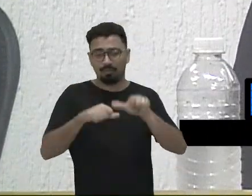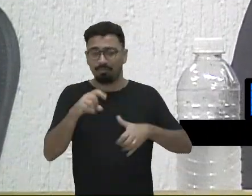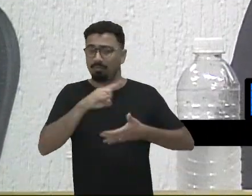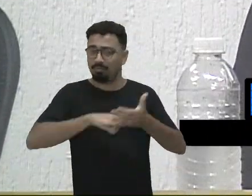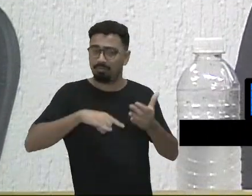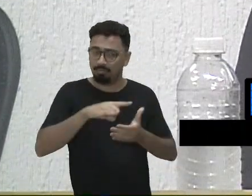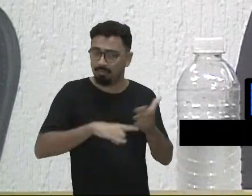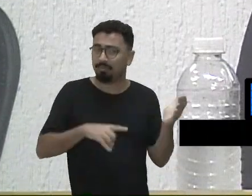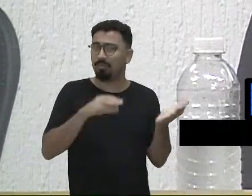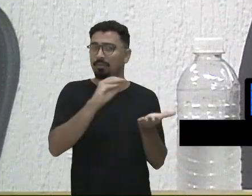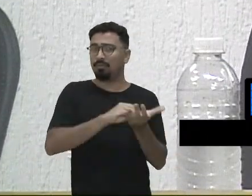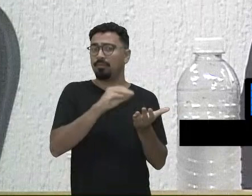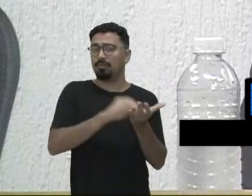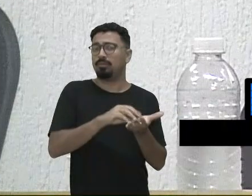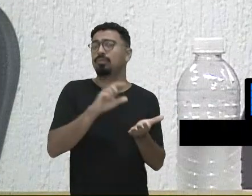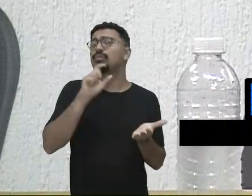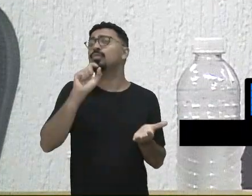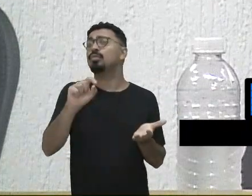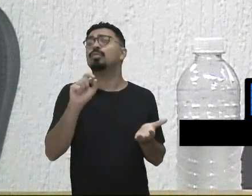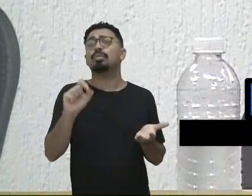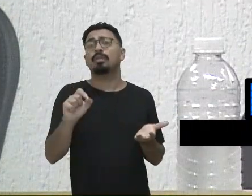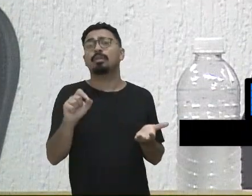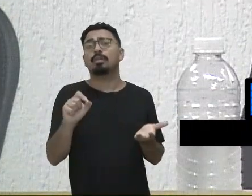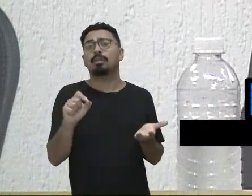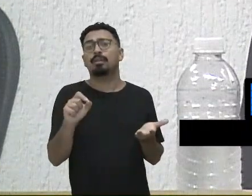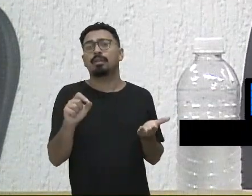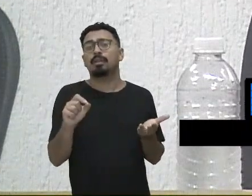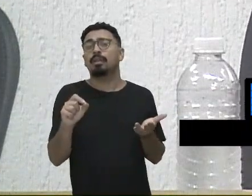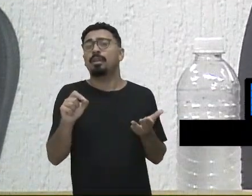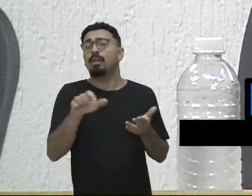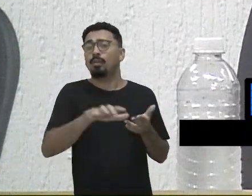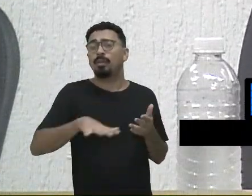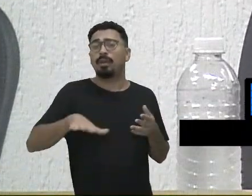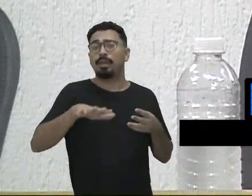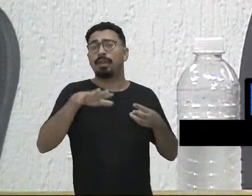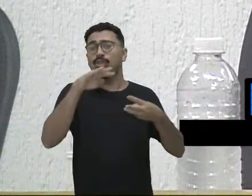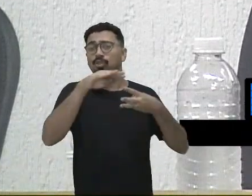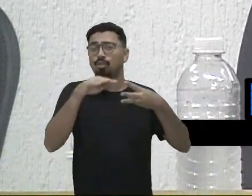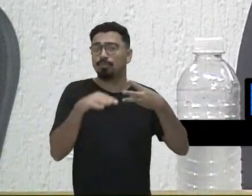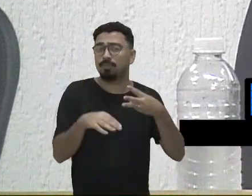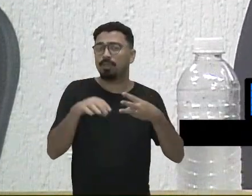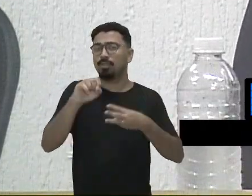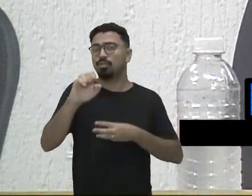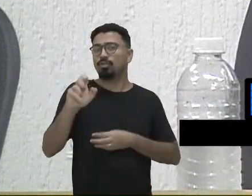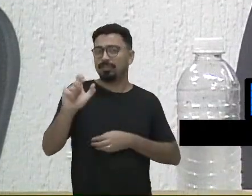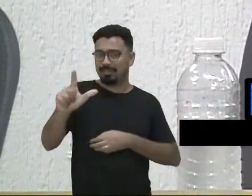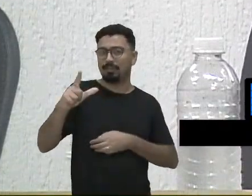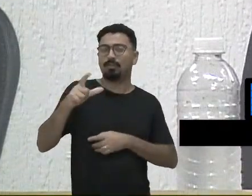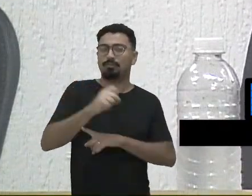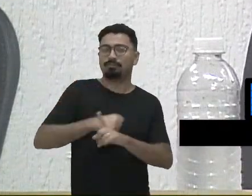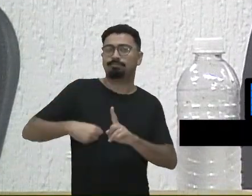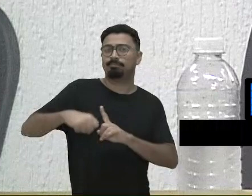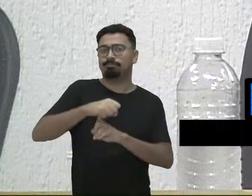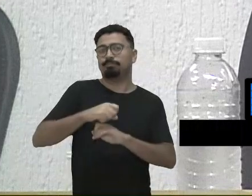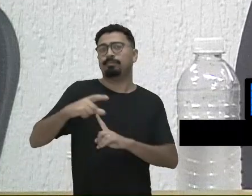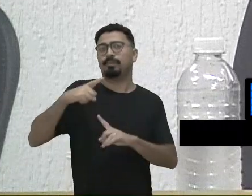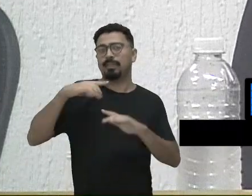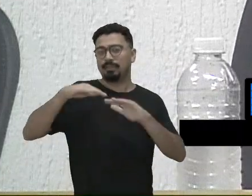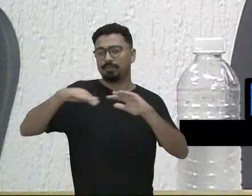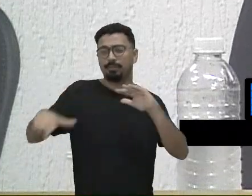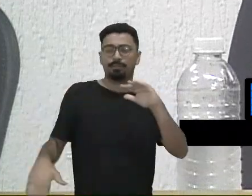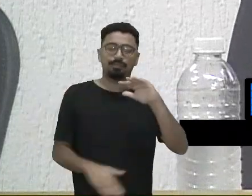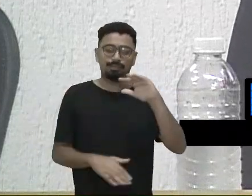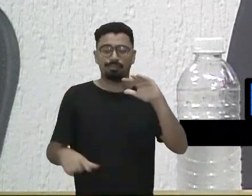da ausência de reconhecimento de um estado social que muitas pessoas trans são colocadas em situação de